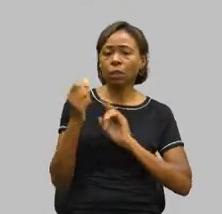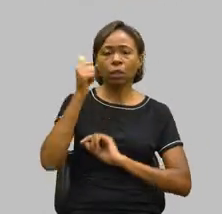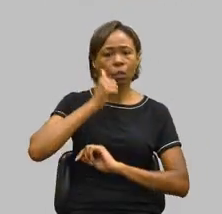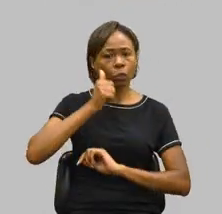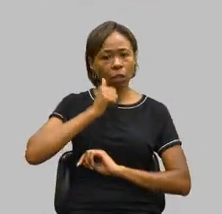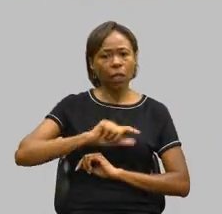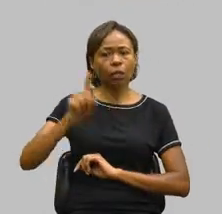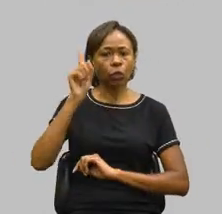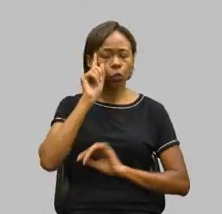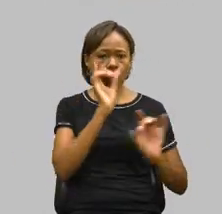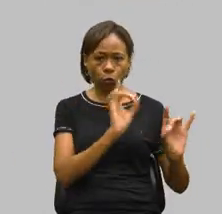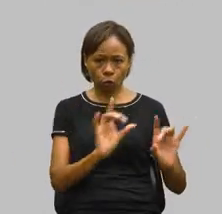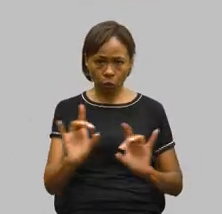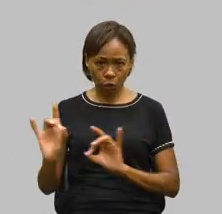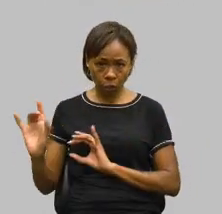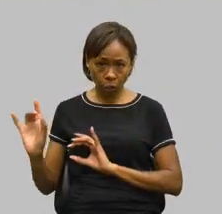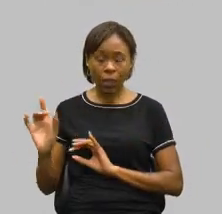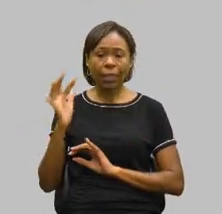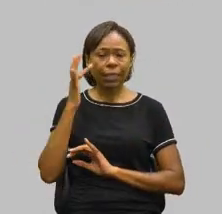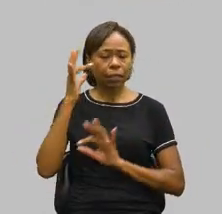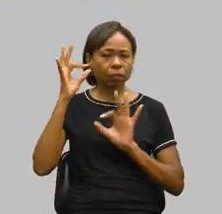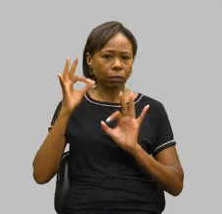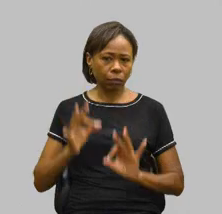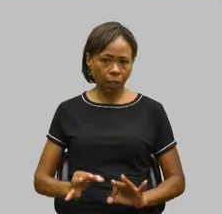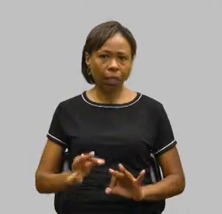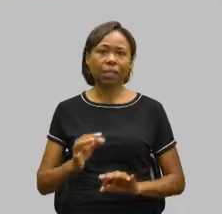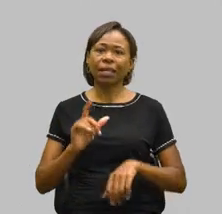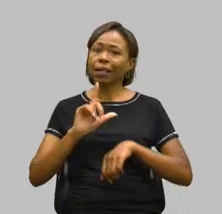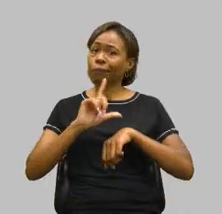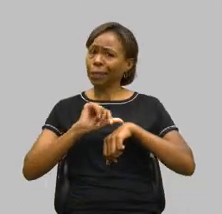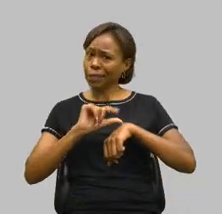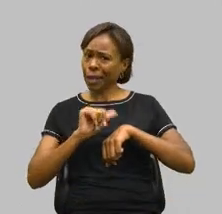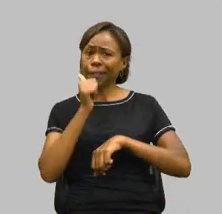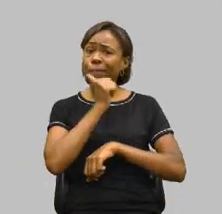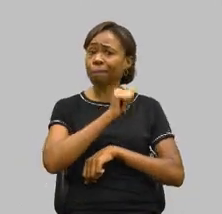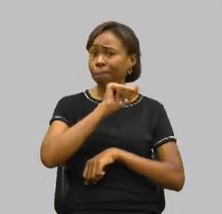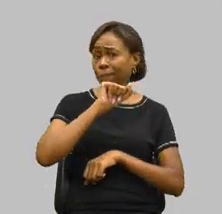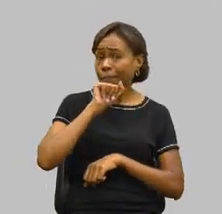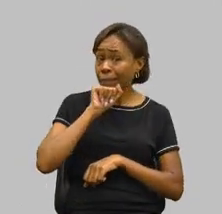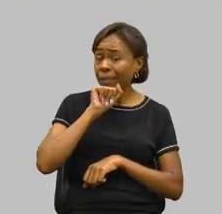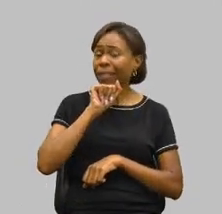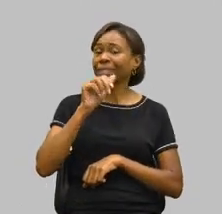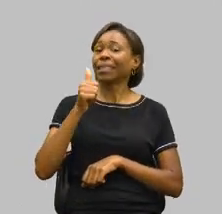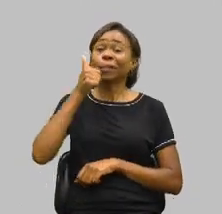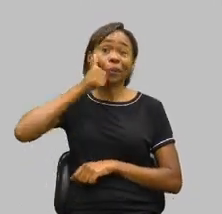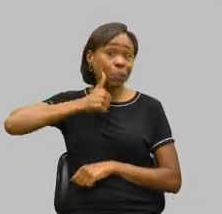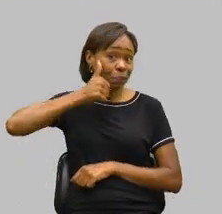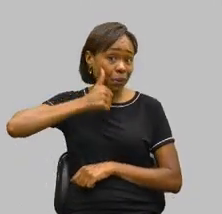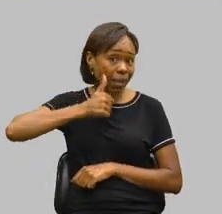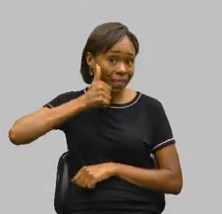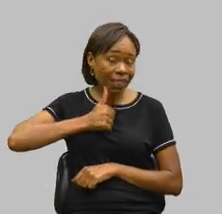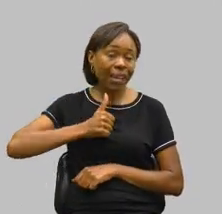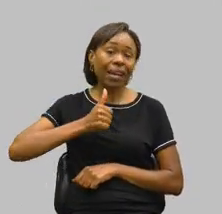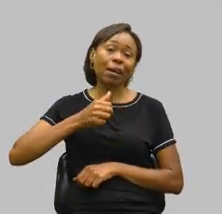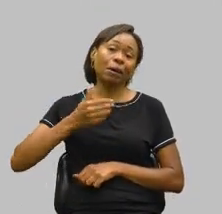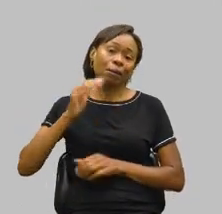no dia a dia tenho certeza que esse seu olhar de mãe de mulher principalmente aí uma mulher tement a Deus vai ser muito importante